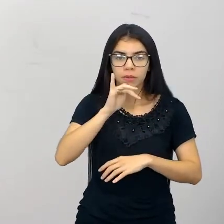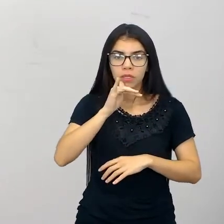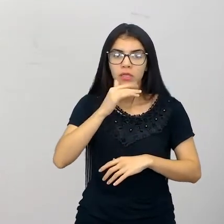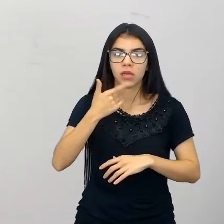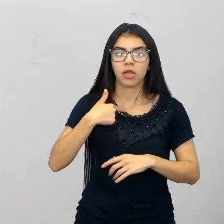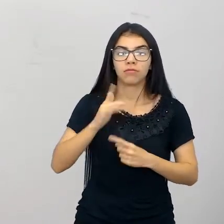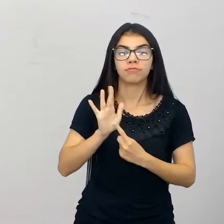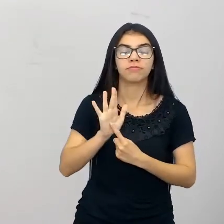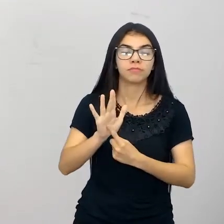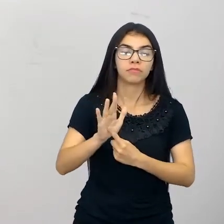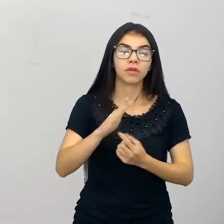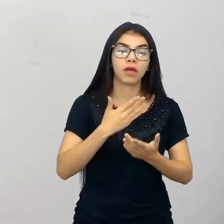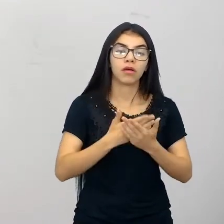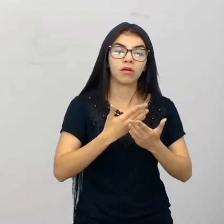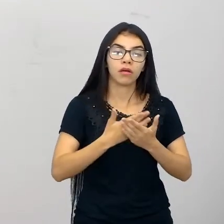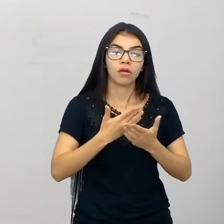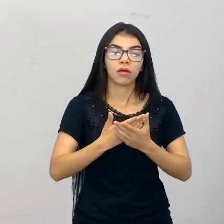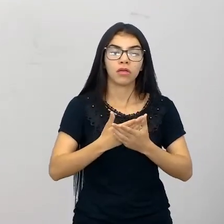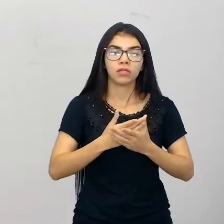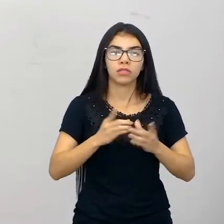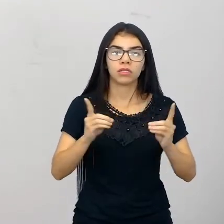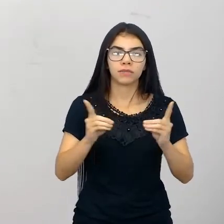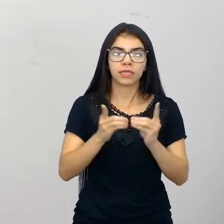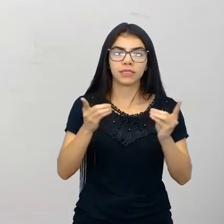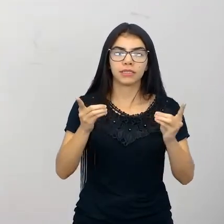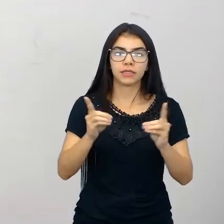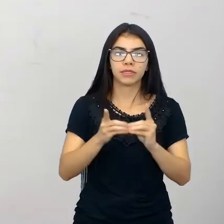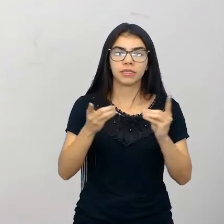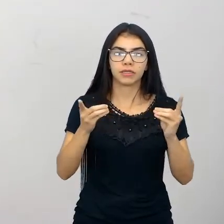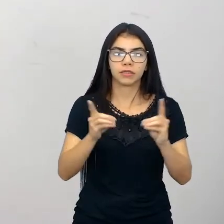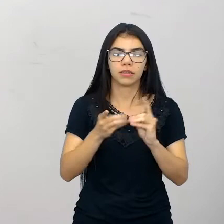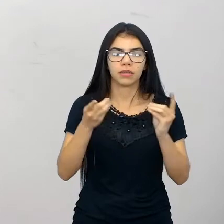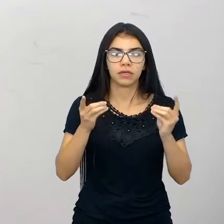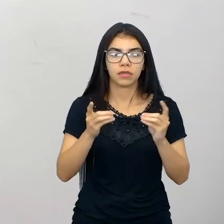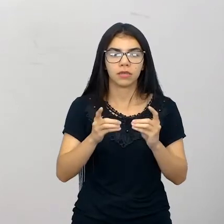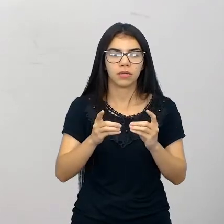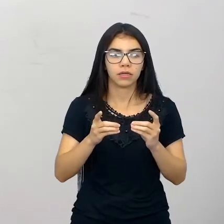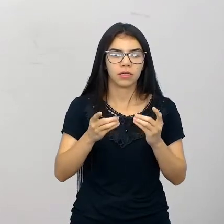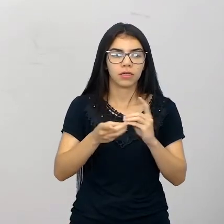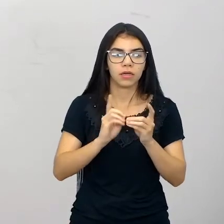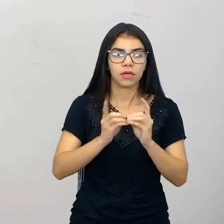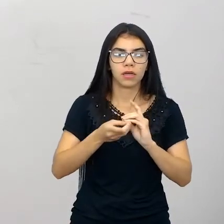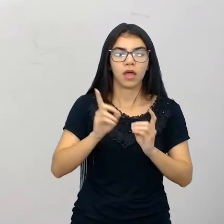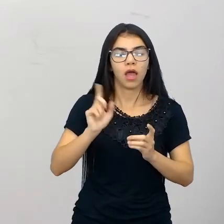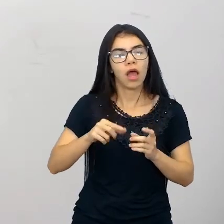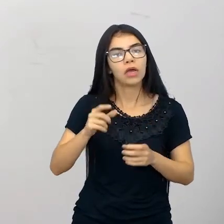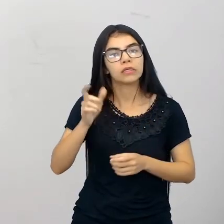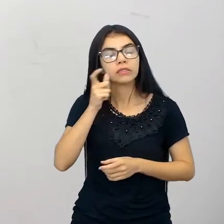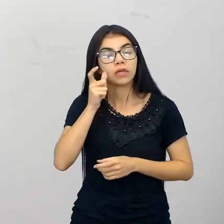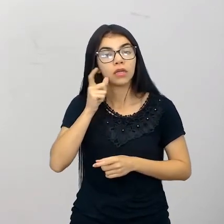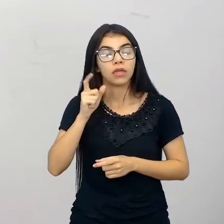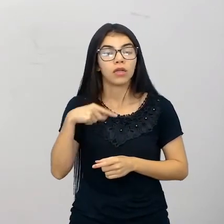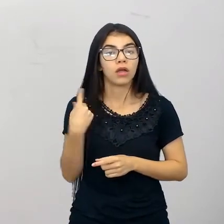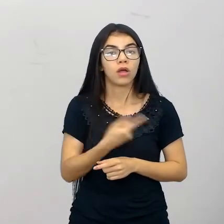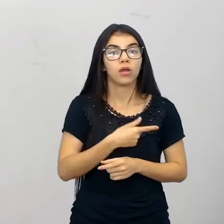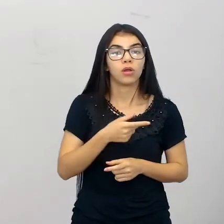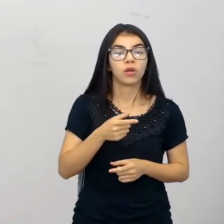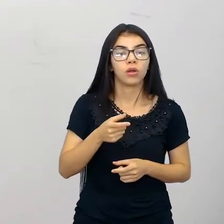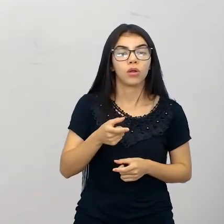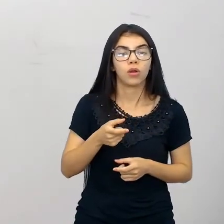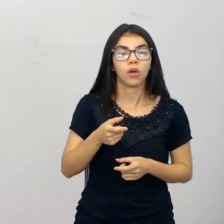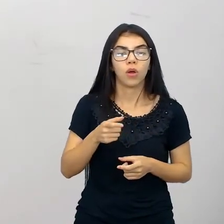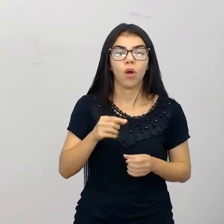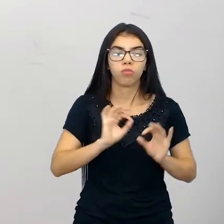apresentável, a aula tem que estar dinâmica, tem que ter uma informação relevante. E então, é interessante que a gente, quando